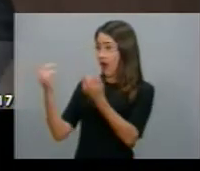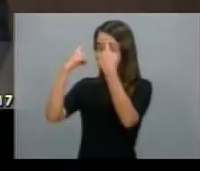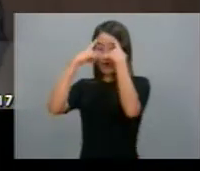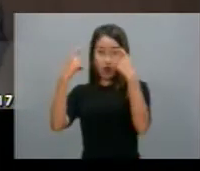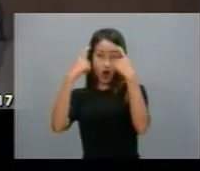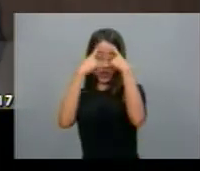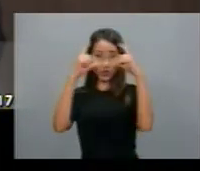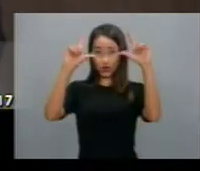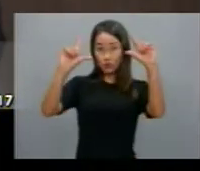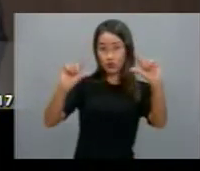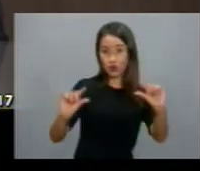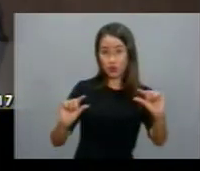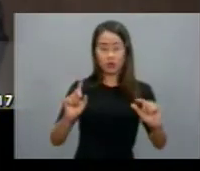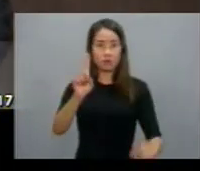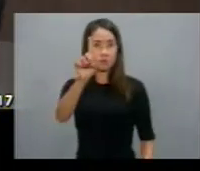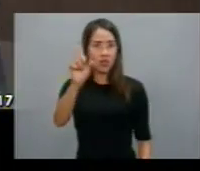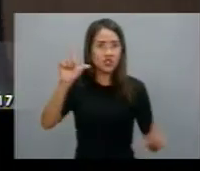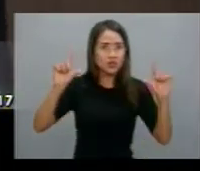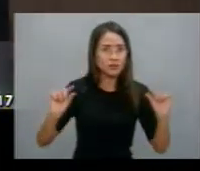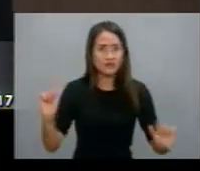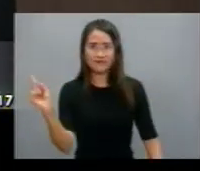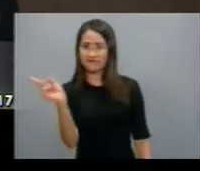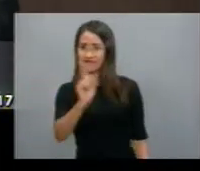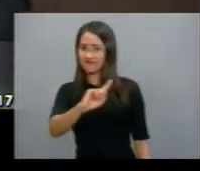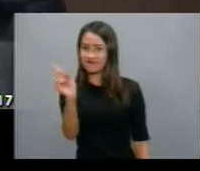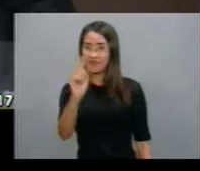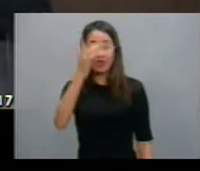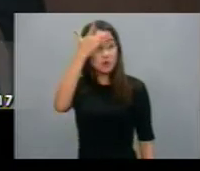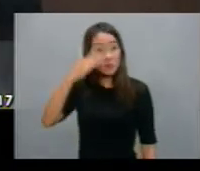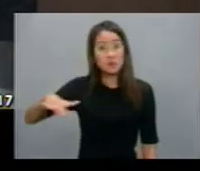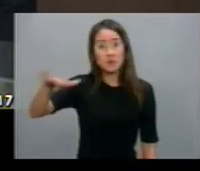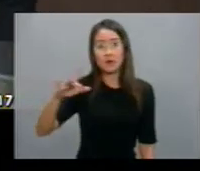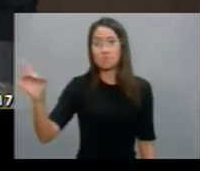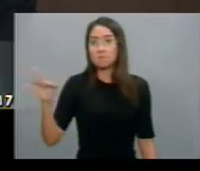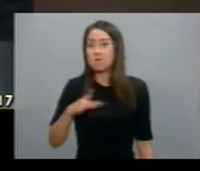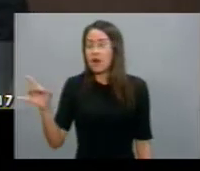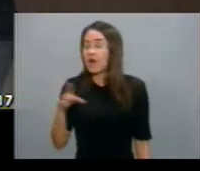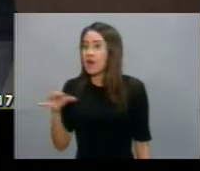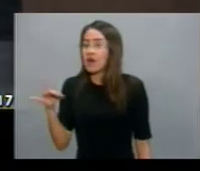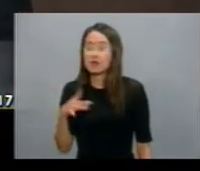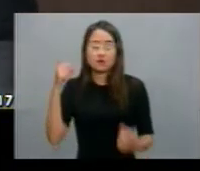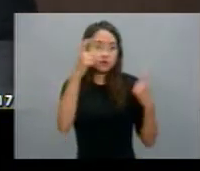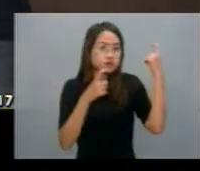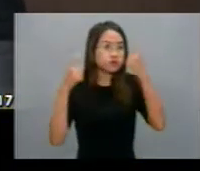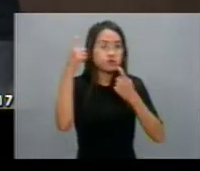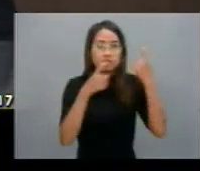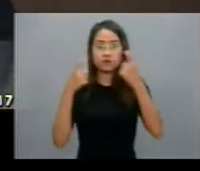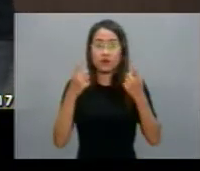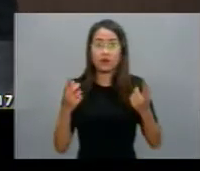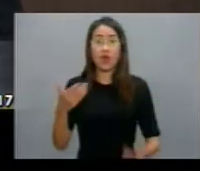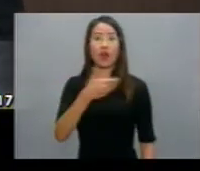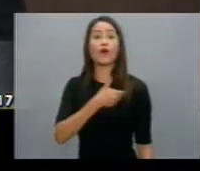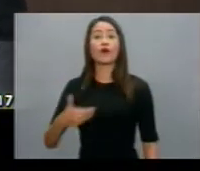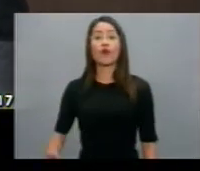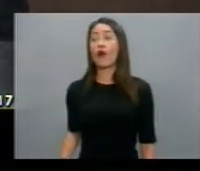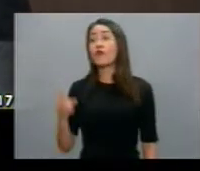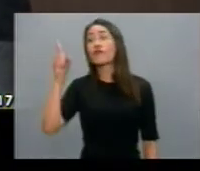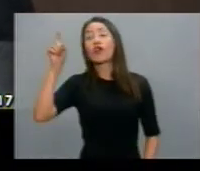população pânico, medo, e muitas vezes o governante, ele responde como se